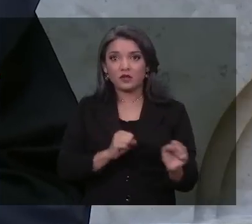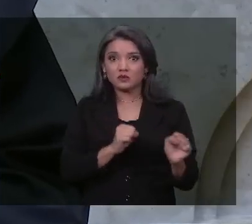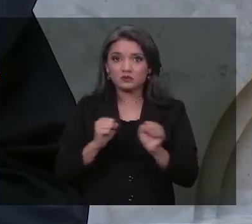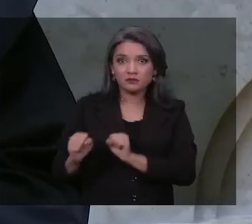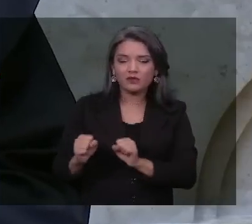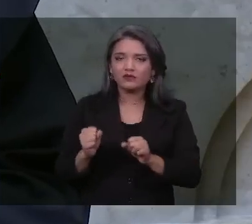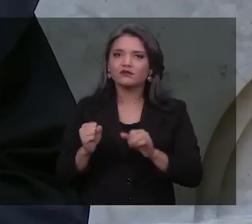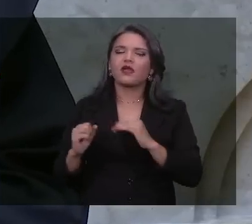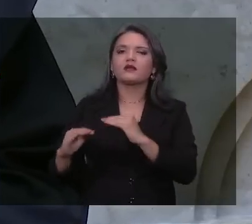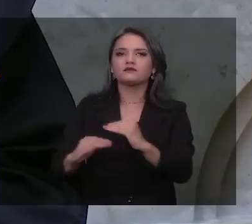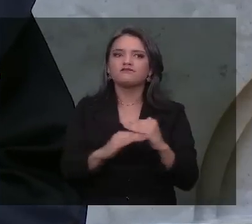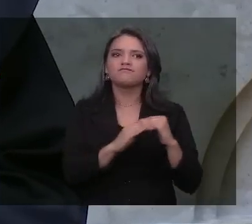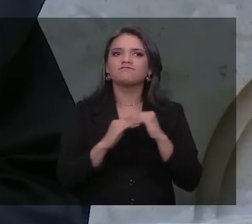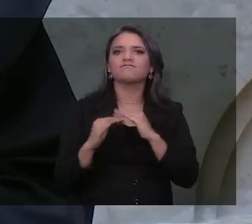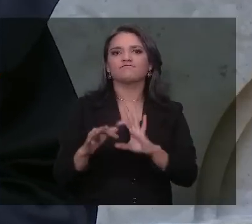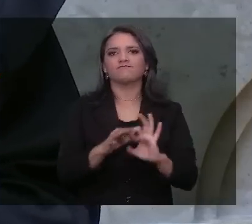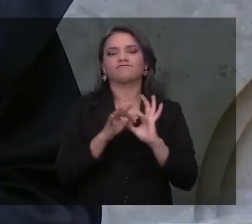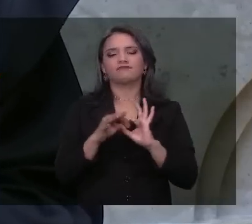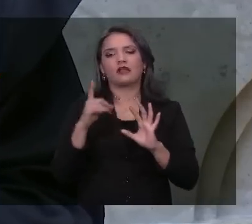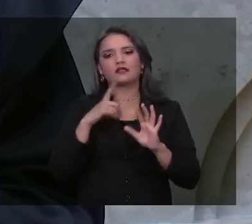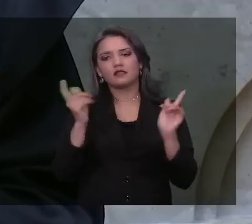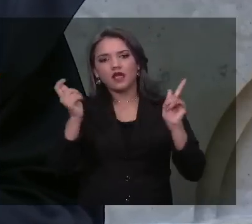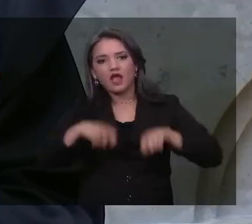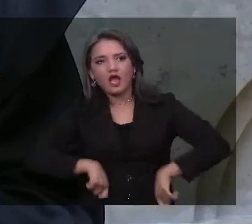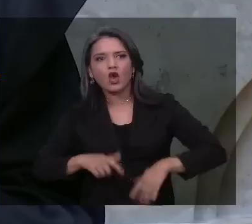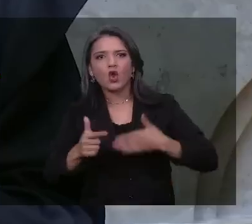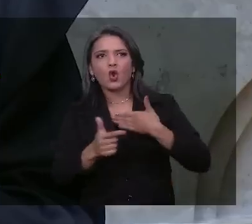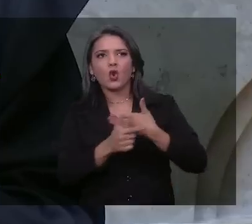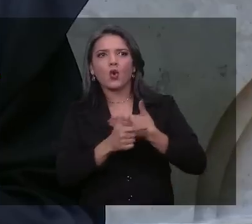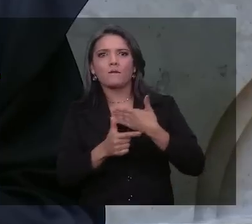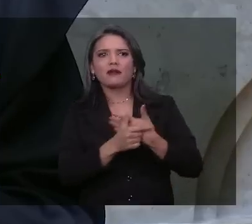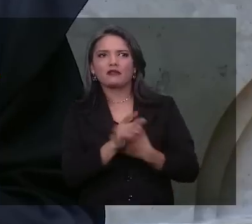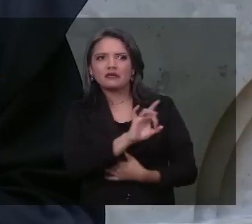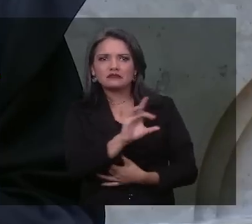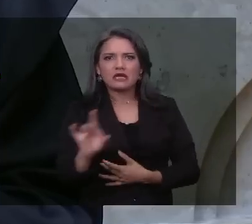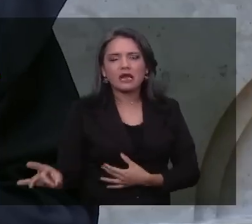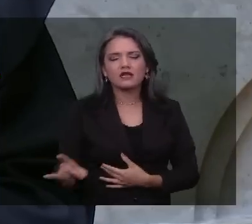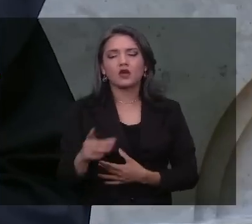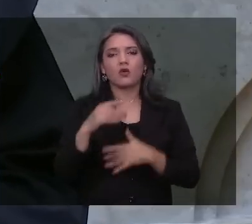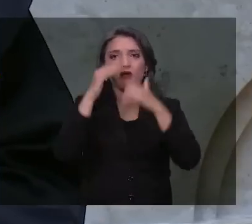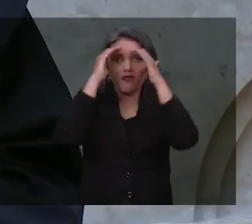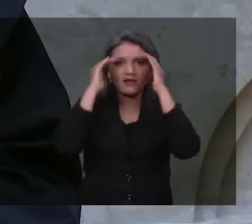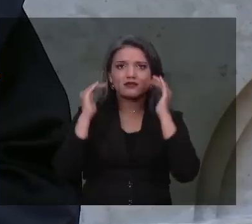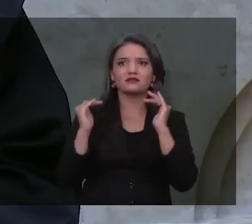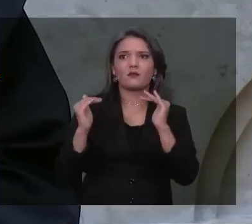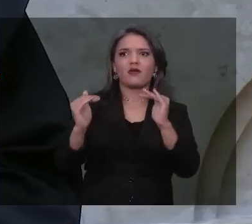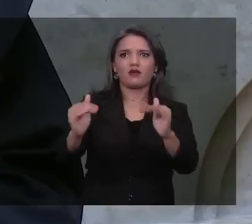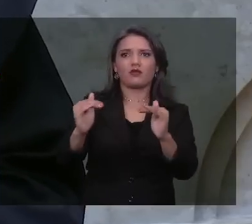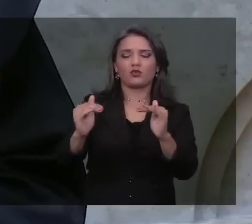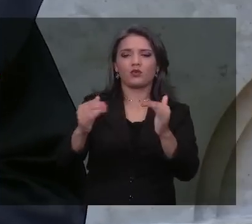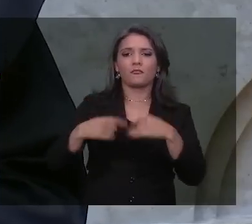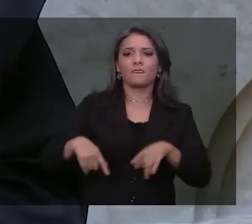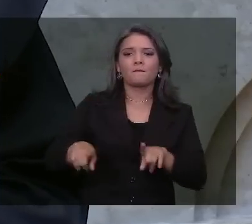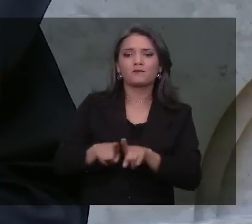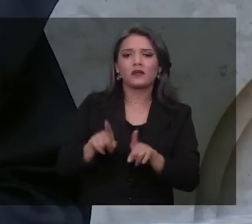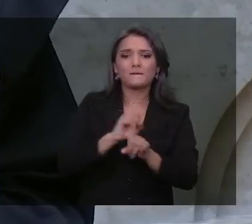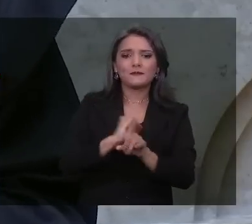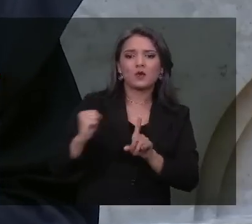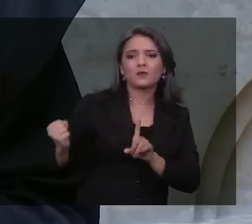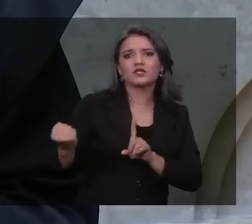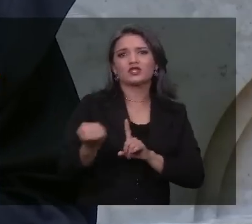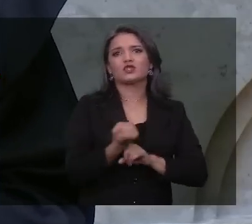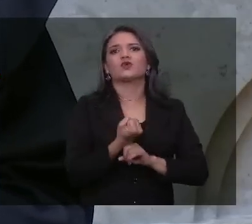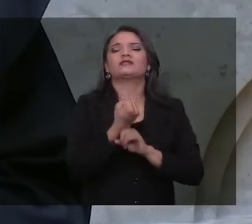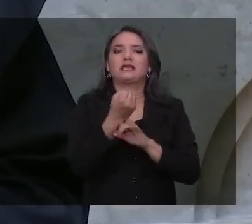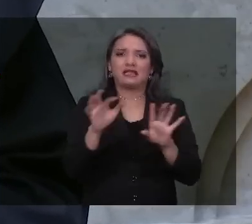da conciliação de competências, do respeito aos limites das atribuições, da edificação de uma sociedade